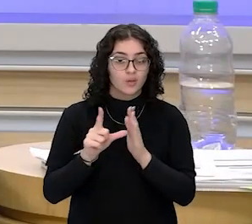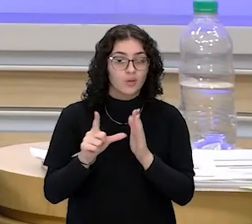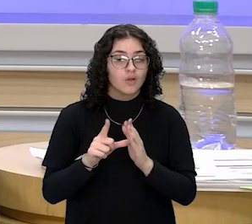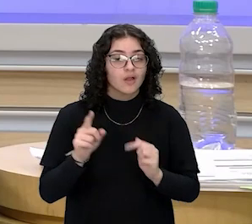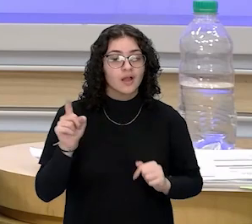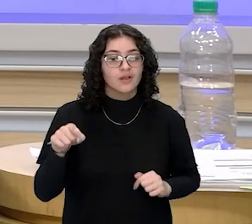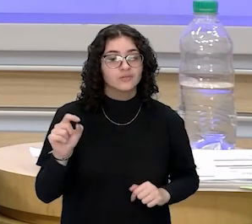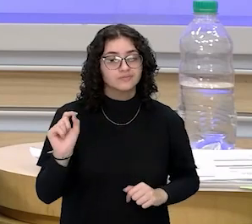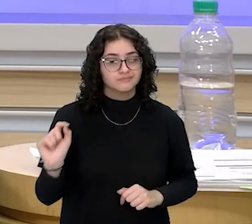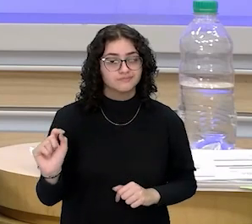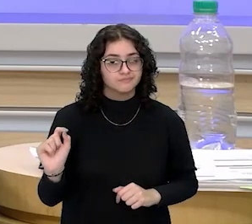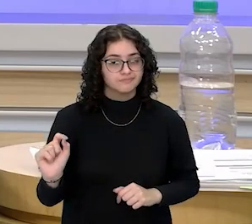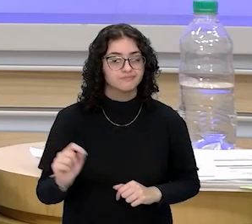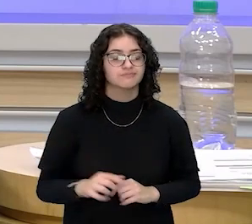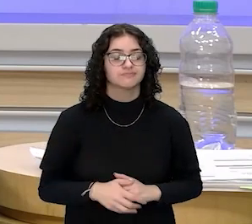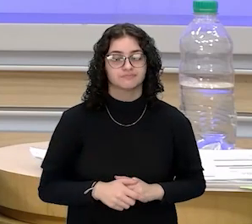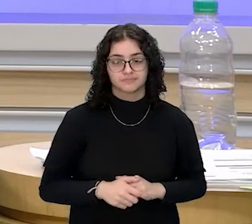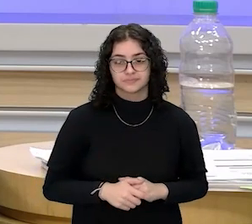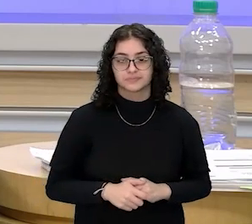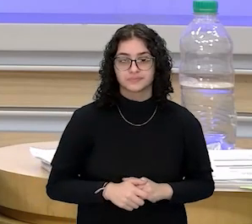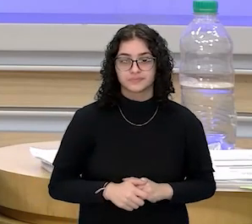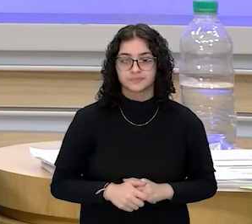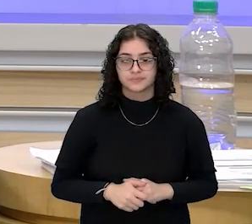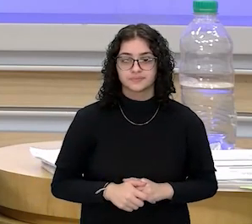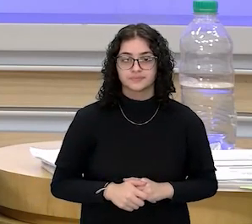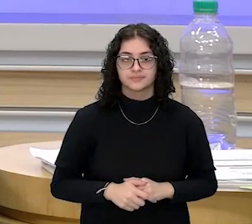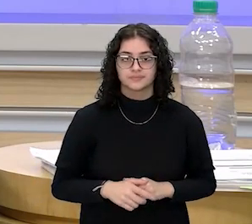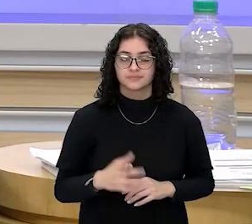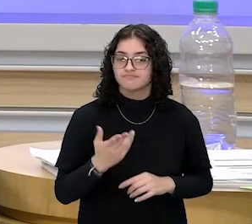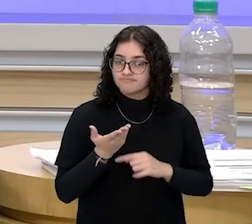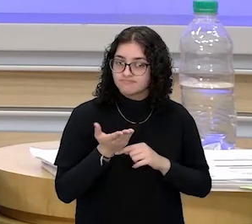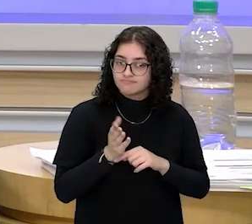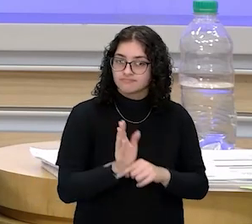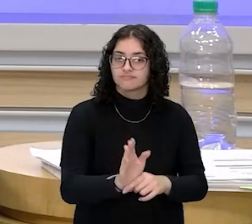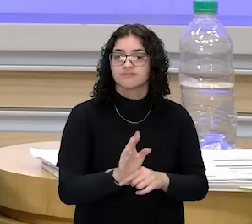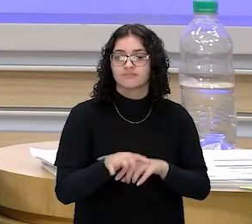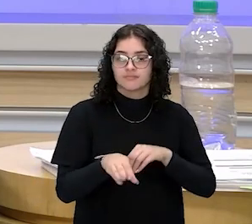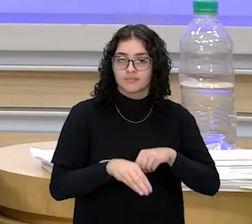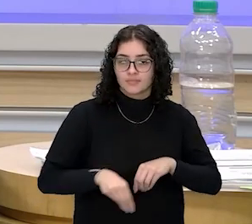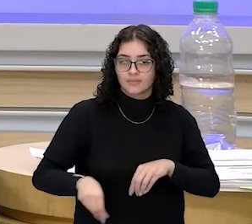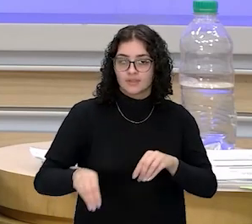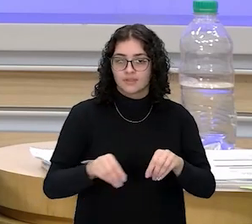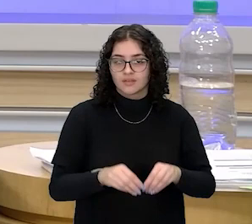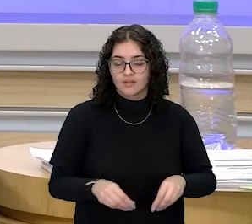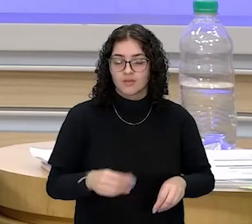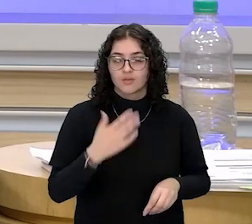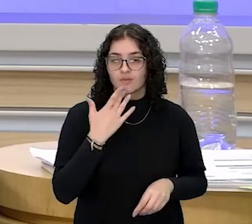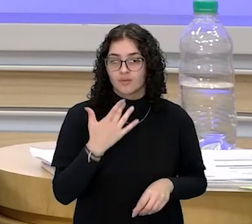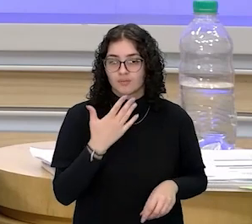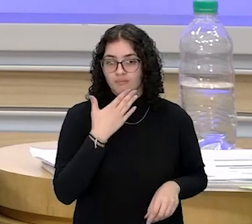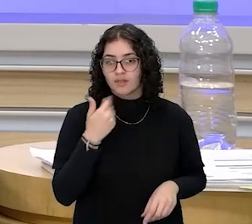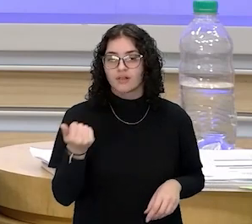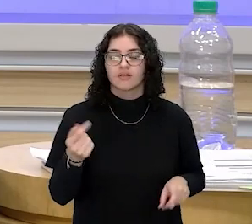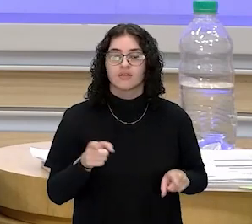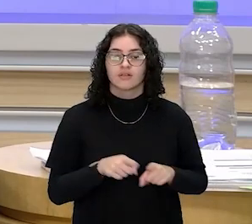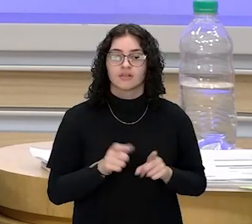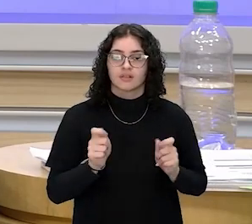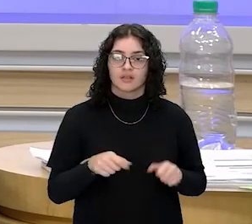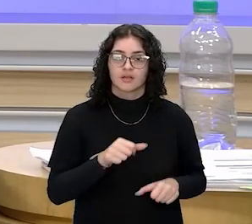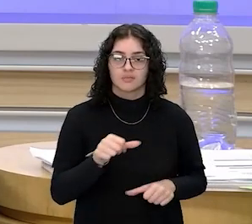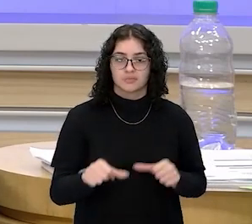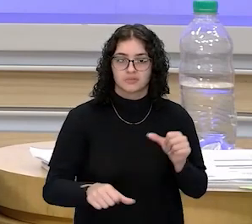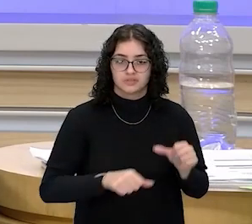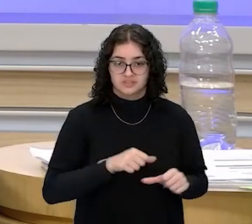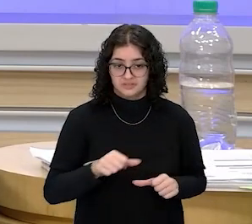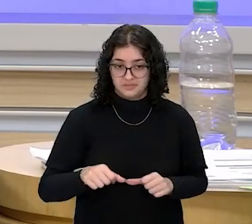justamente, né, que vão ajudar aí o solo a ficar mais alcalino, podendo mudar a